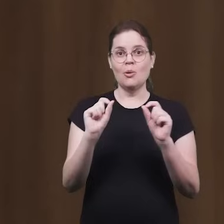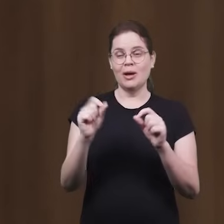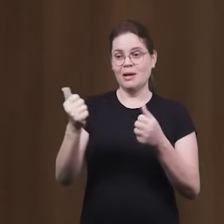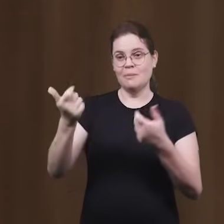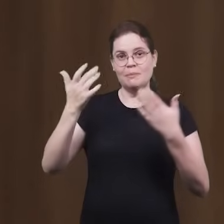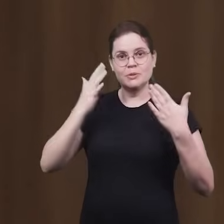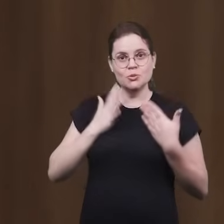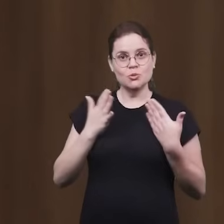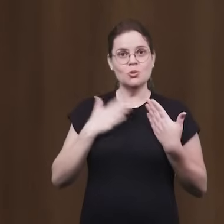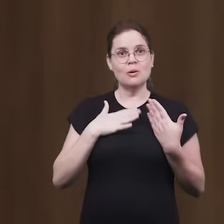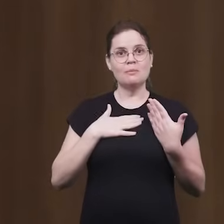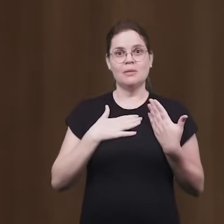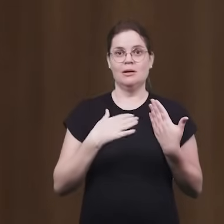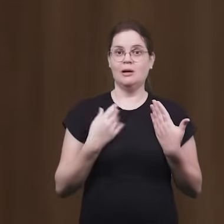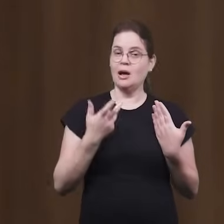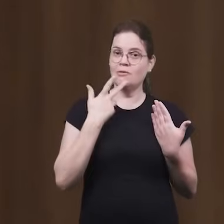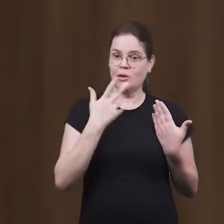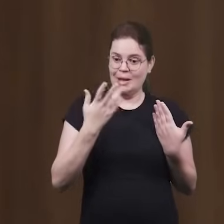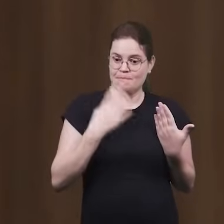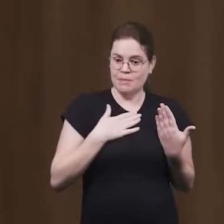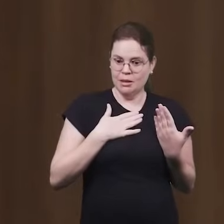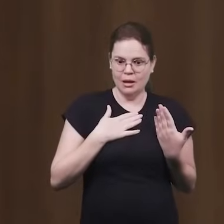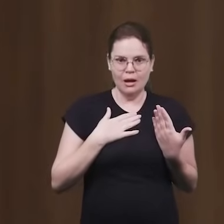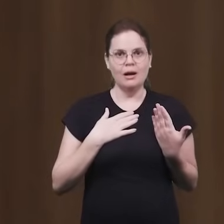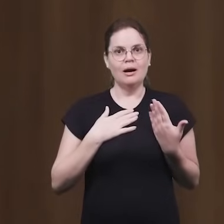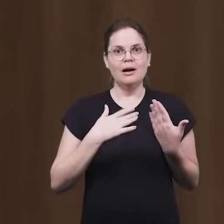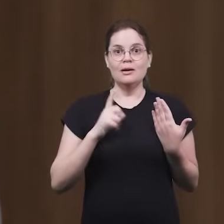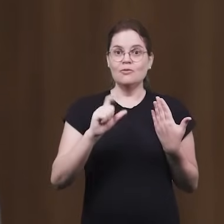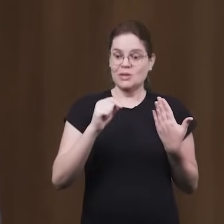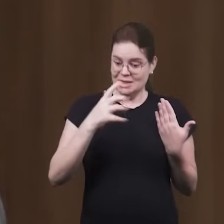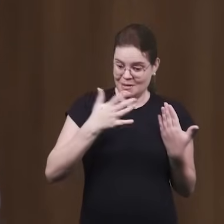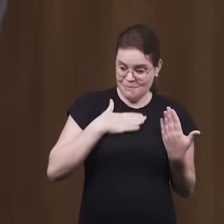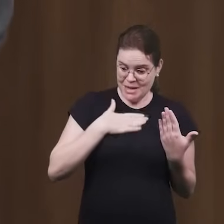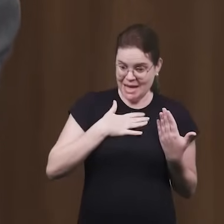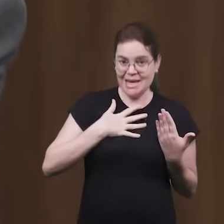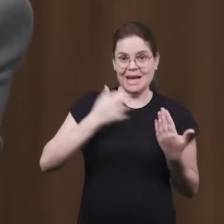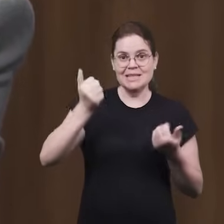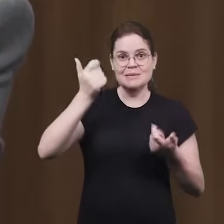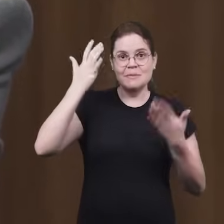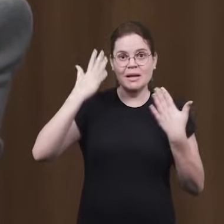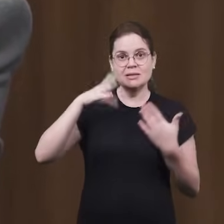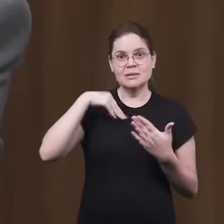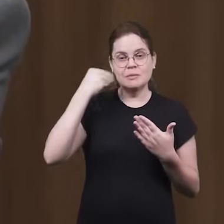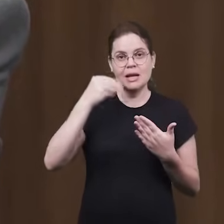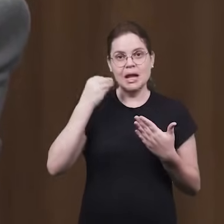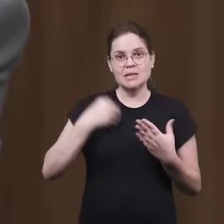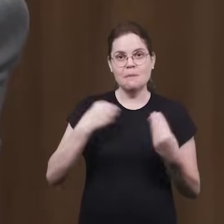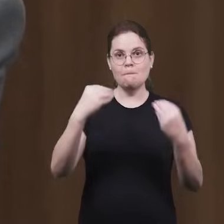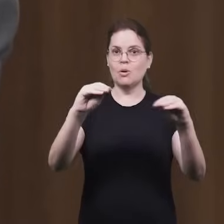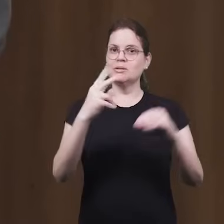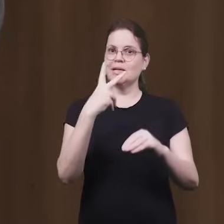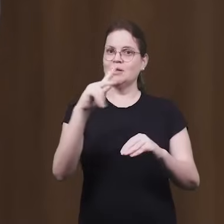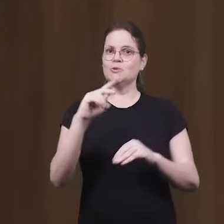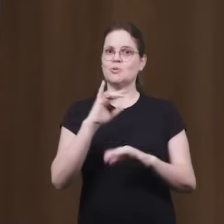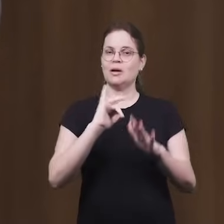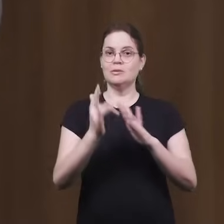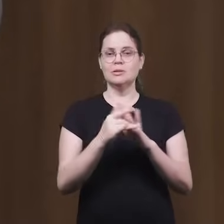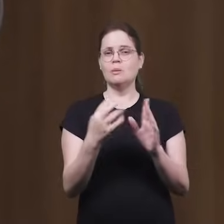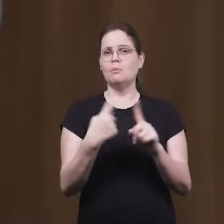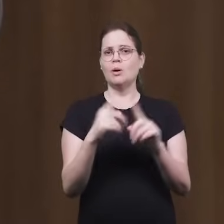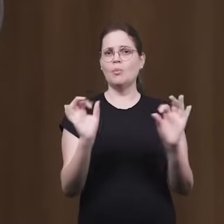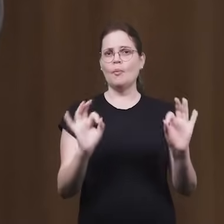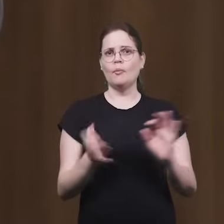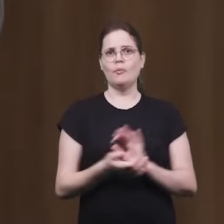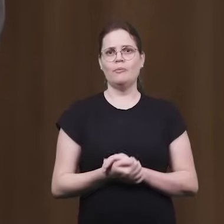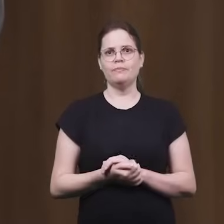te deu. Falou, essa fatia é sua. Por que você não pega essa expressão e publica nas suas redes sociais? Não